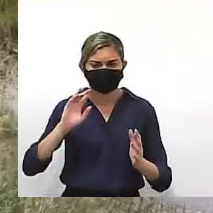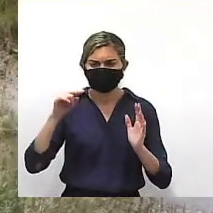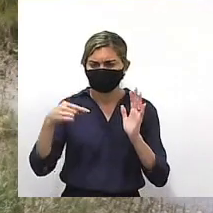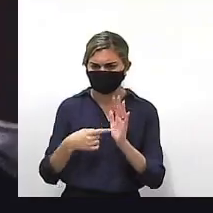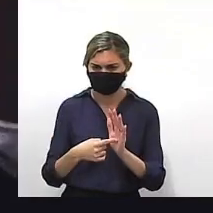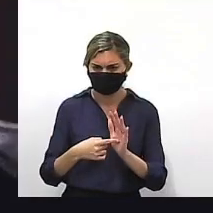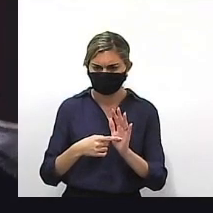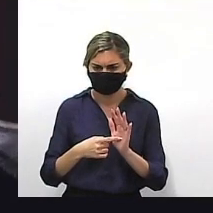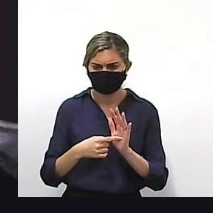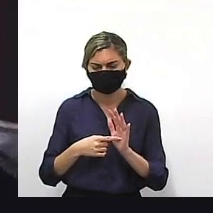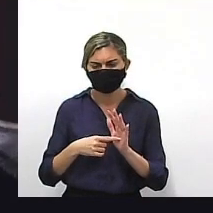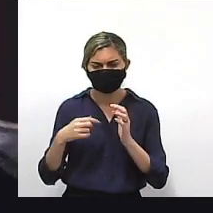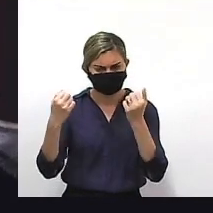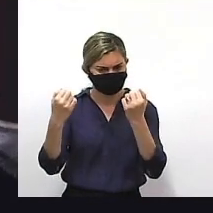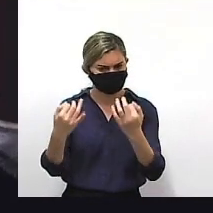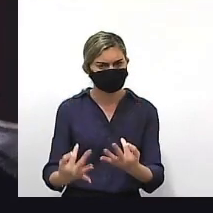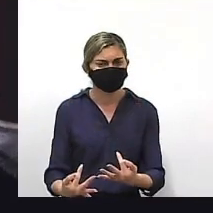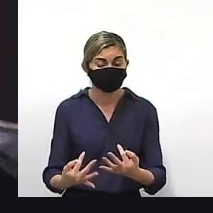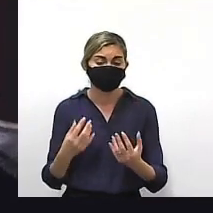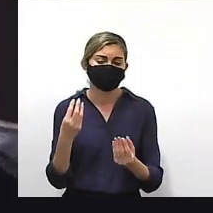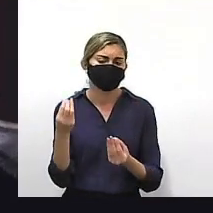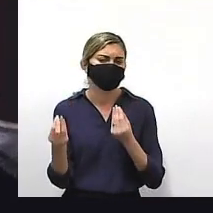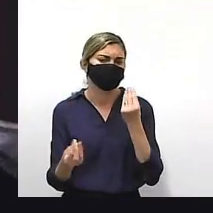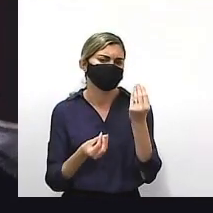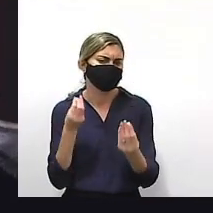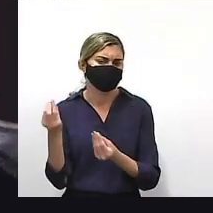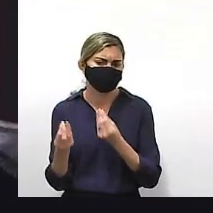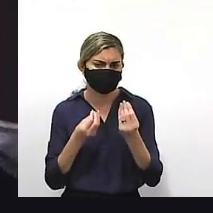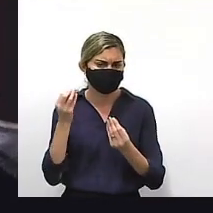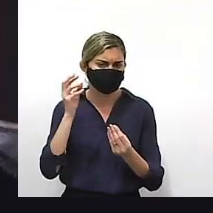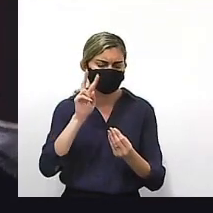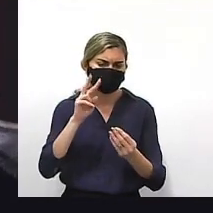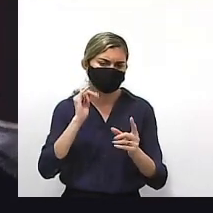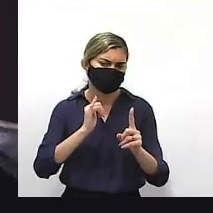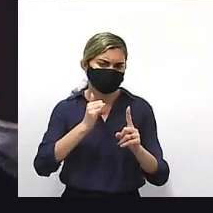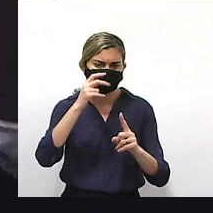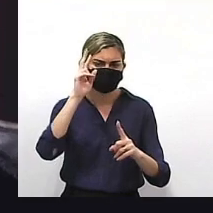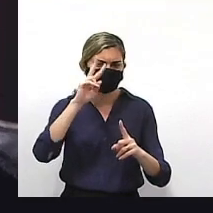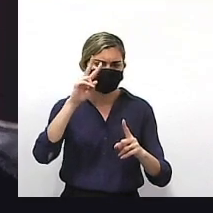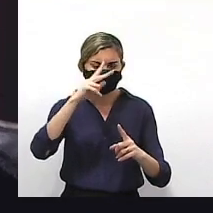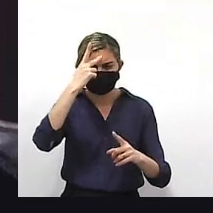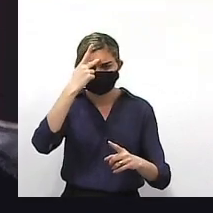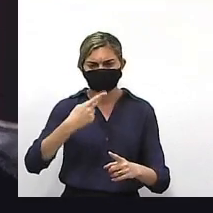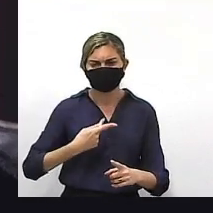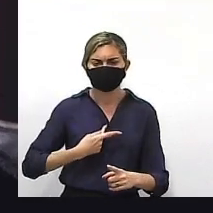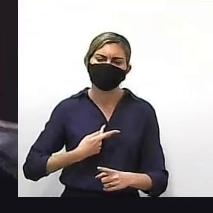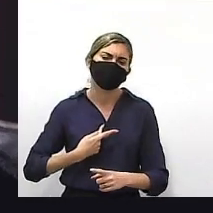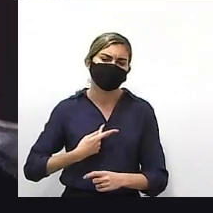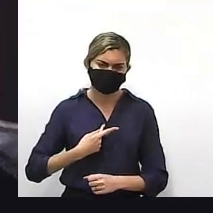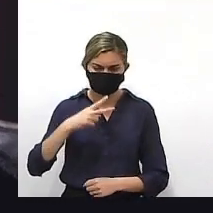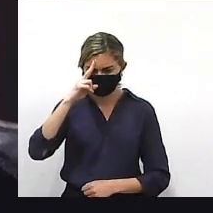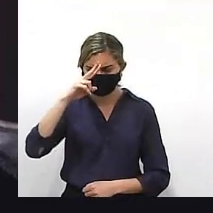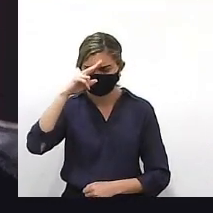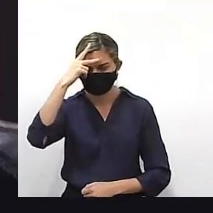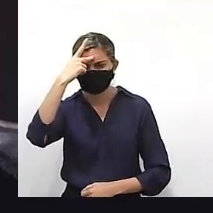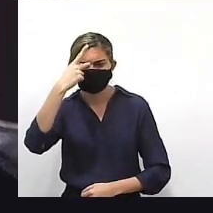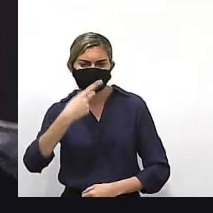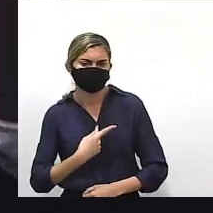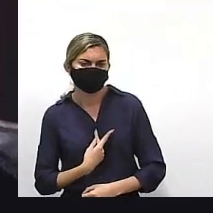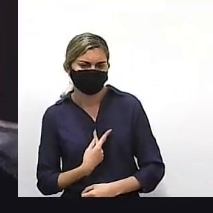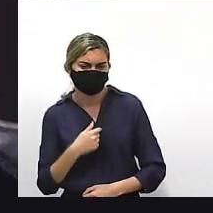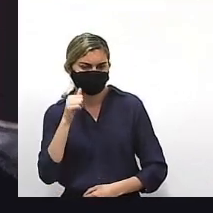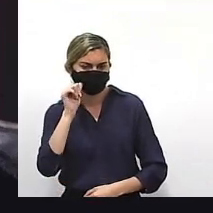aqui tratada é de como as narrativas pessoais, as histórias pessoais de